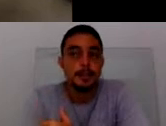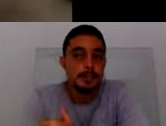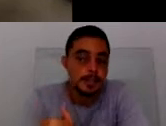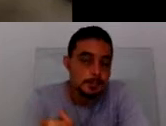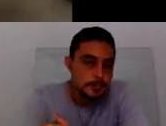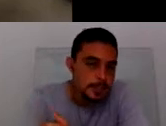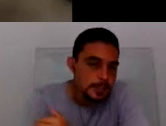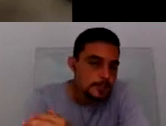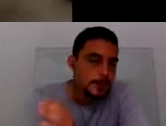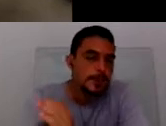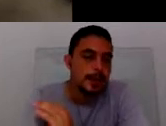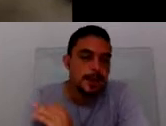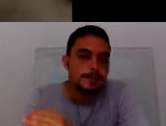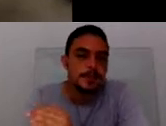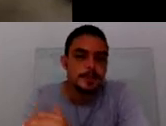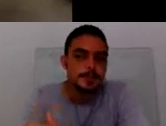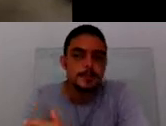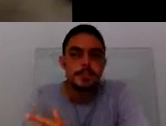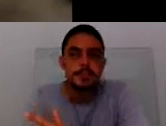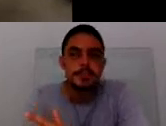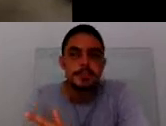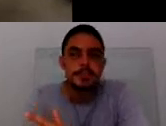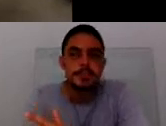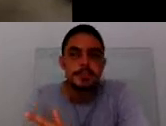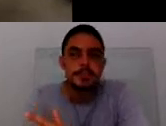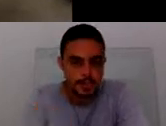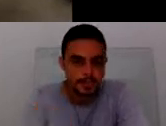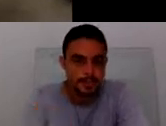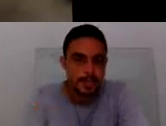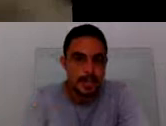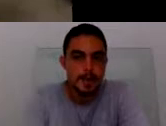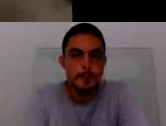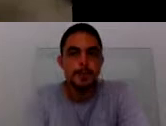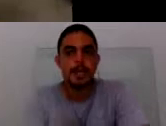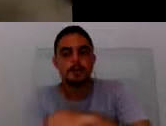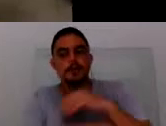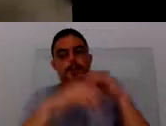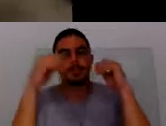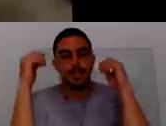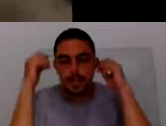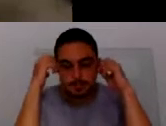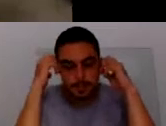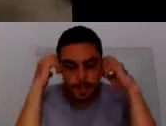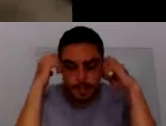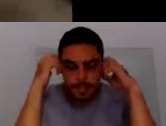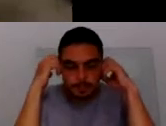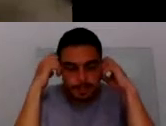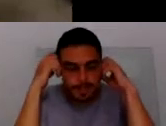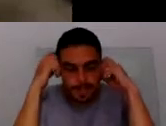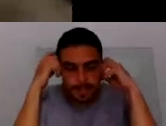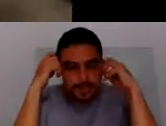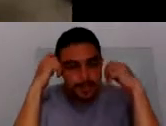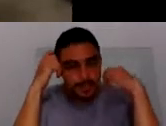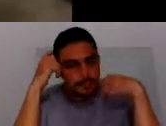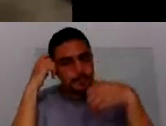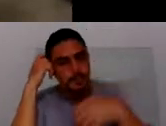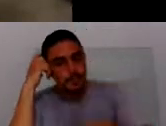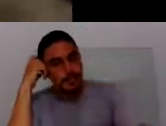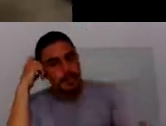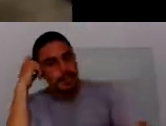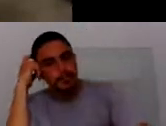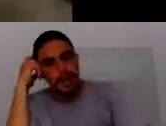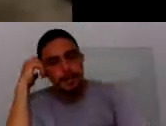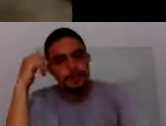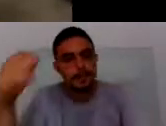hectare. Imagine se a gente utiliza isso para 10, 15, 20, 30 mil hectares. É muita água que vai ser gasta e a gente precisa analisar